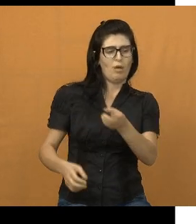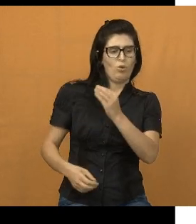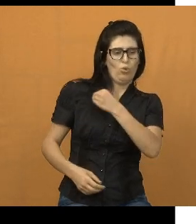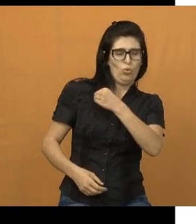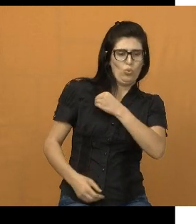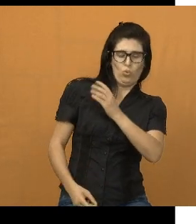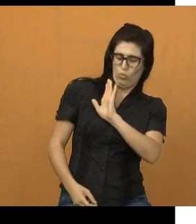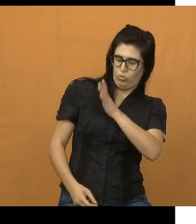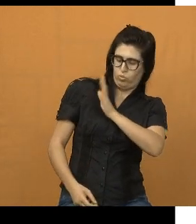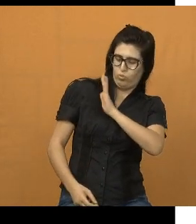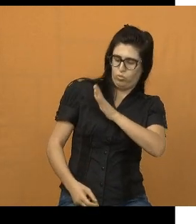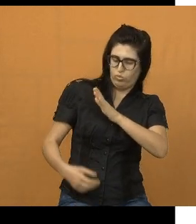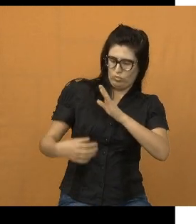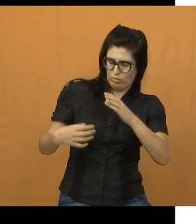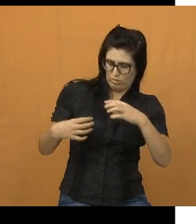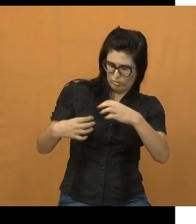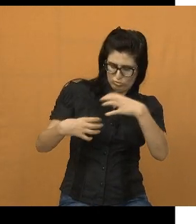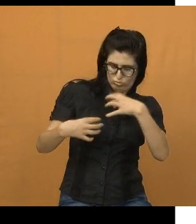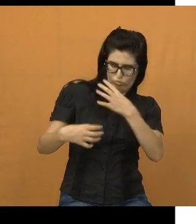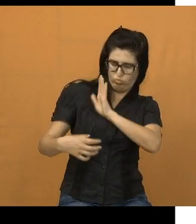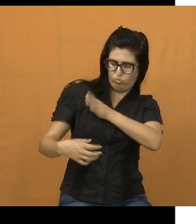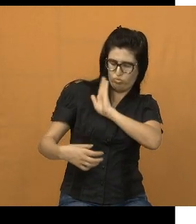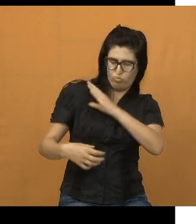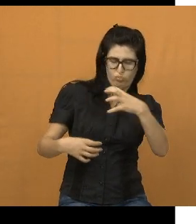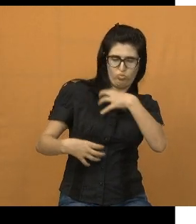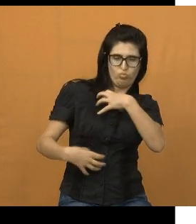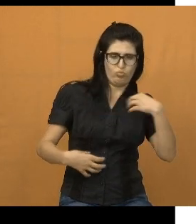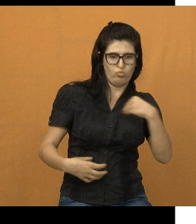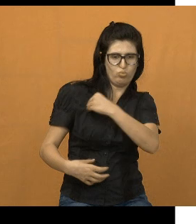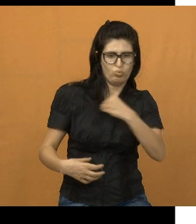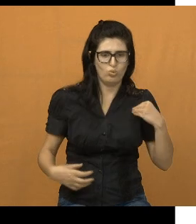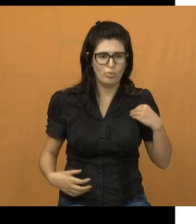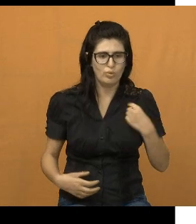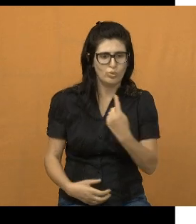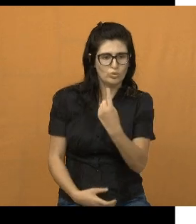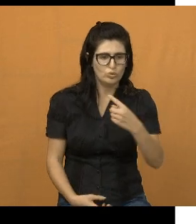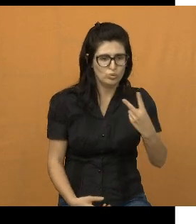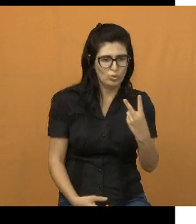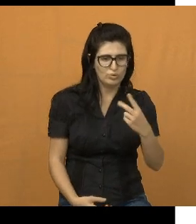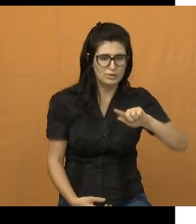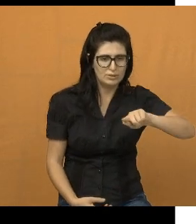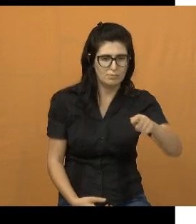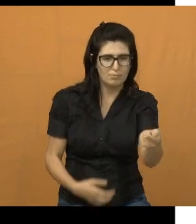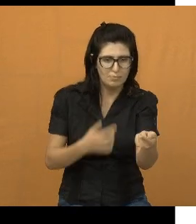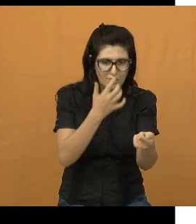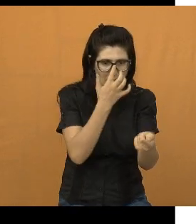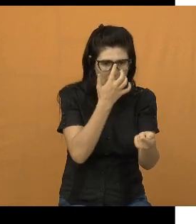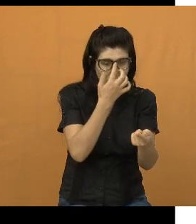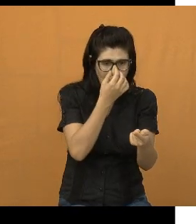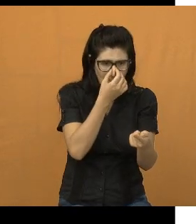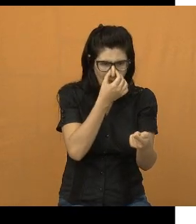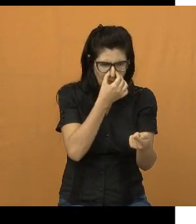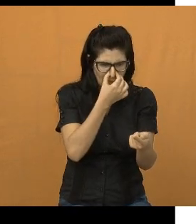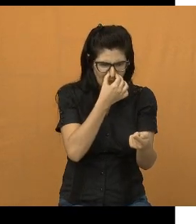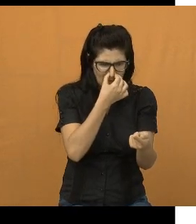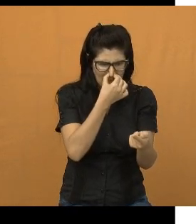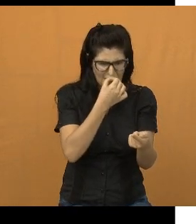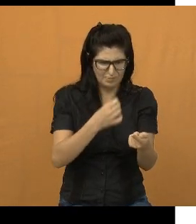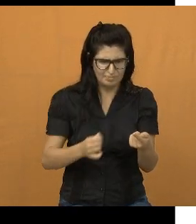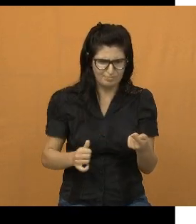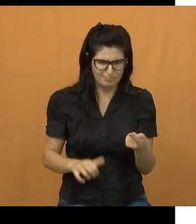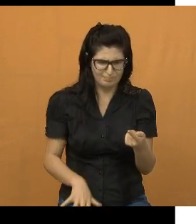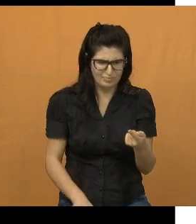Eletrocardiogramas, encerramos com 12.719 exames realizados e eletroencefalogramas